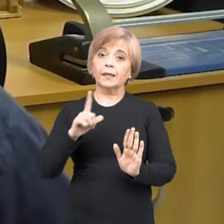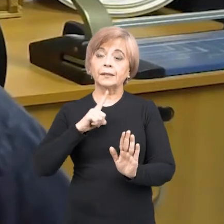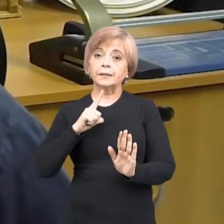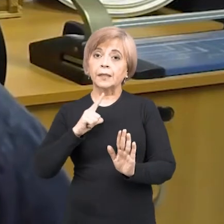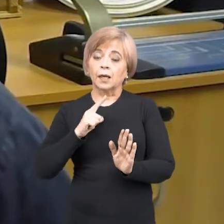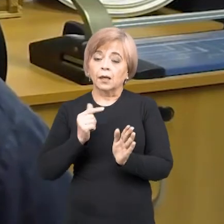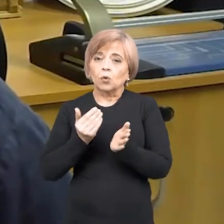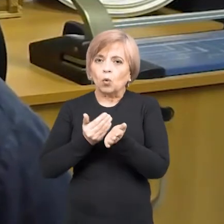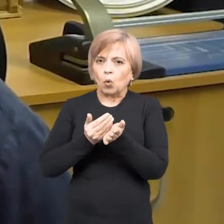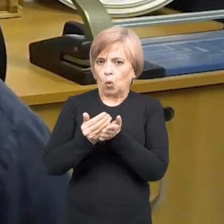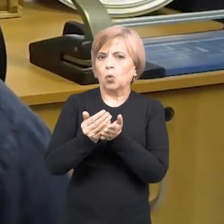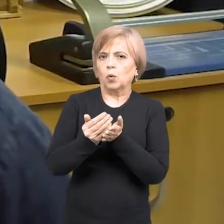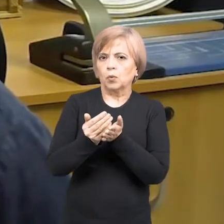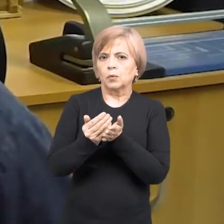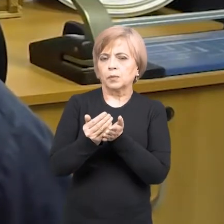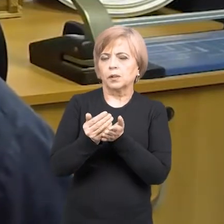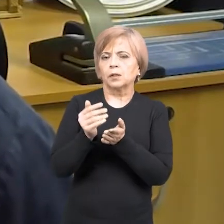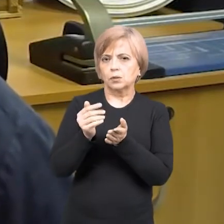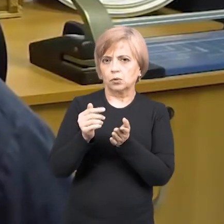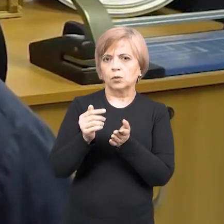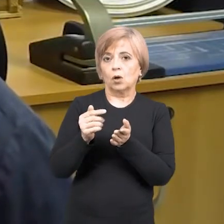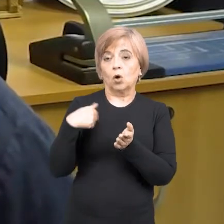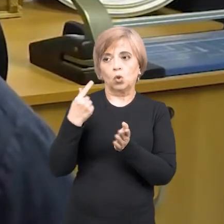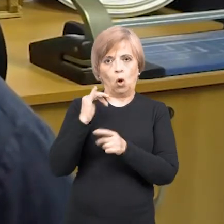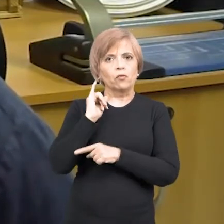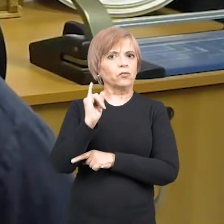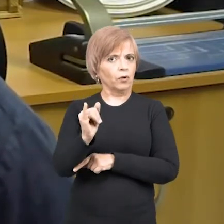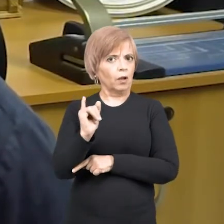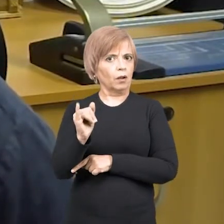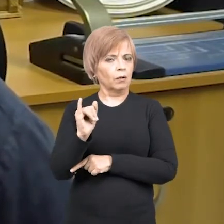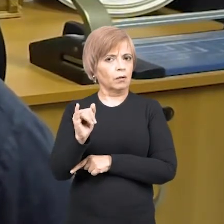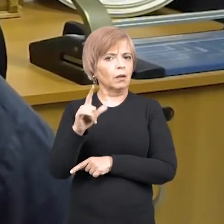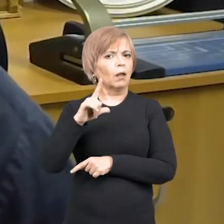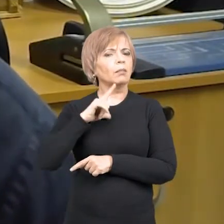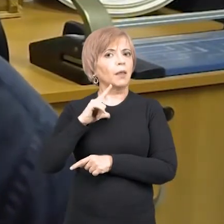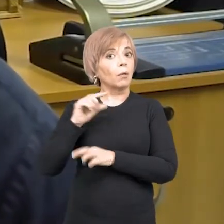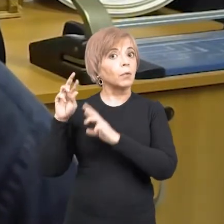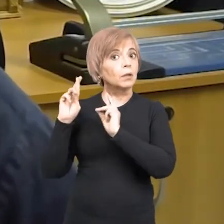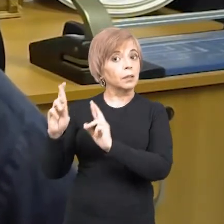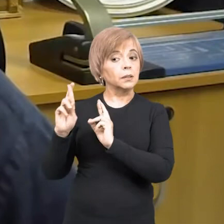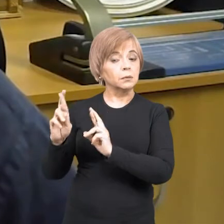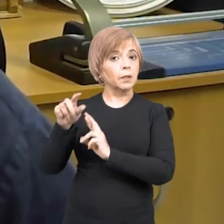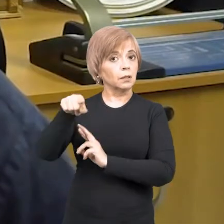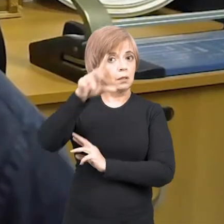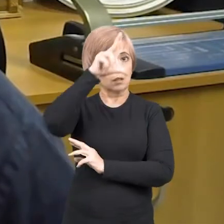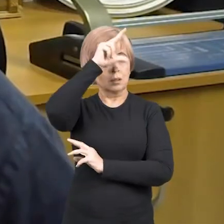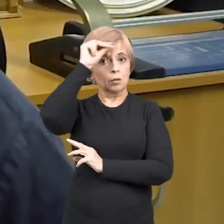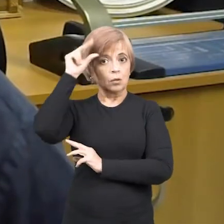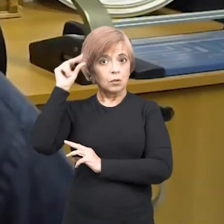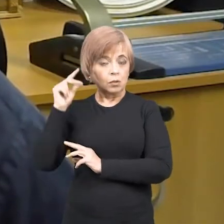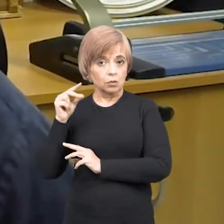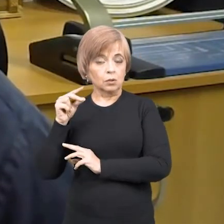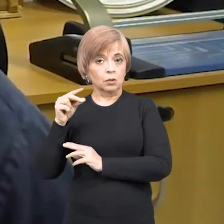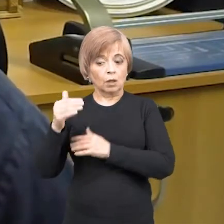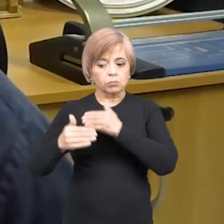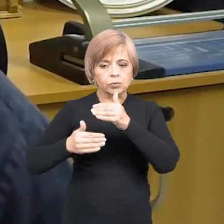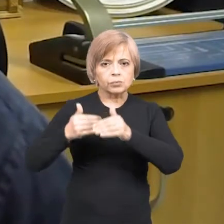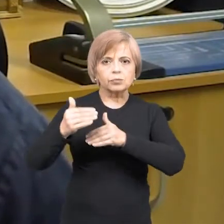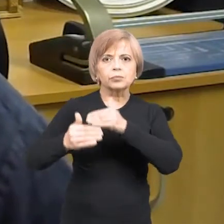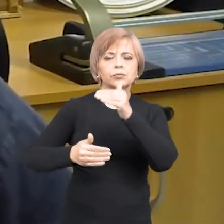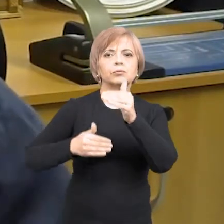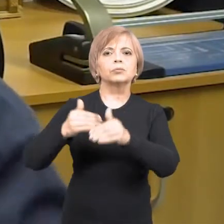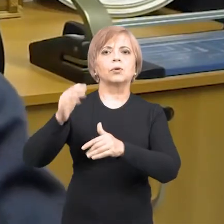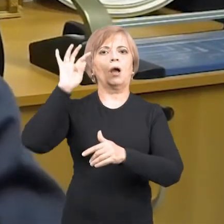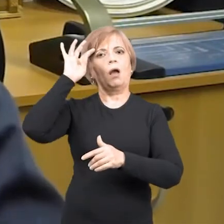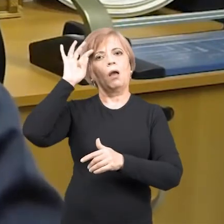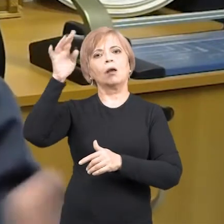própria inicial, nós afirmamos que temos a esperança de que o município, no curso da